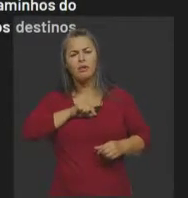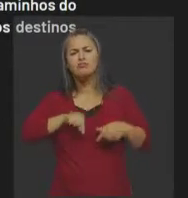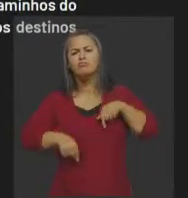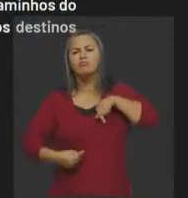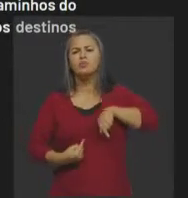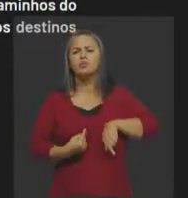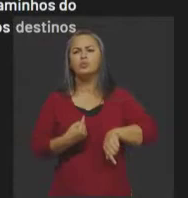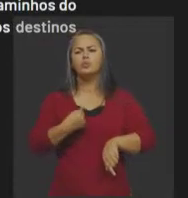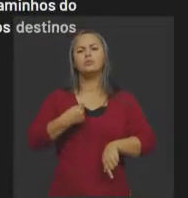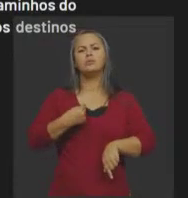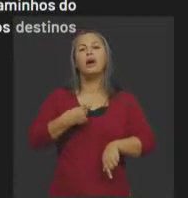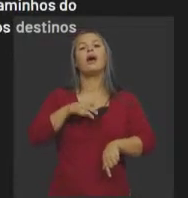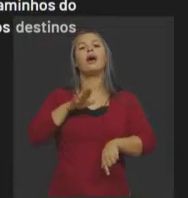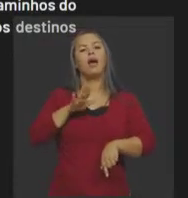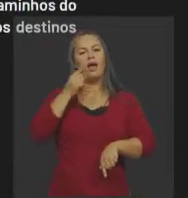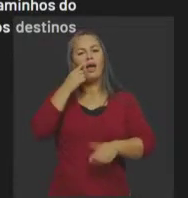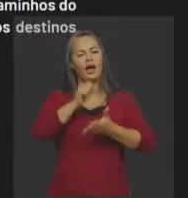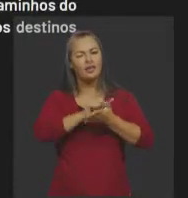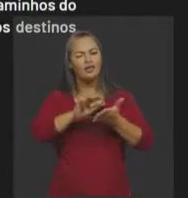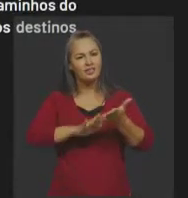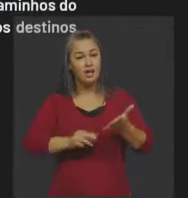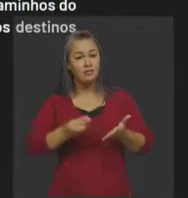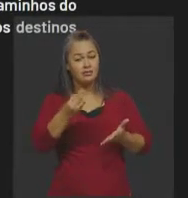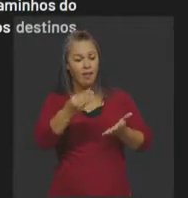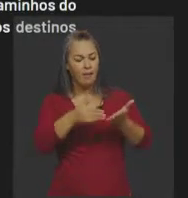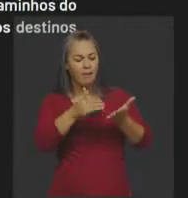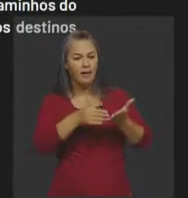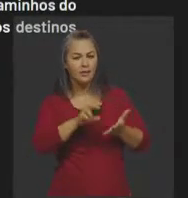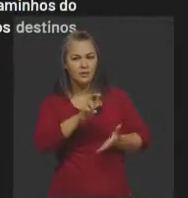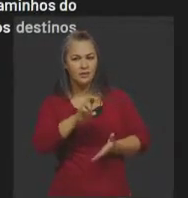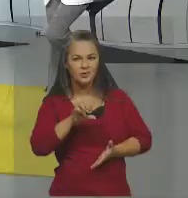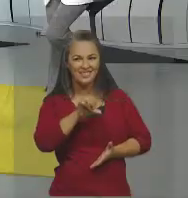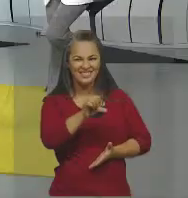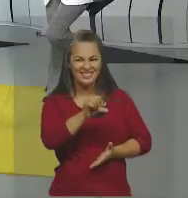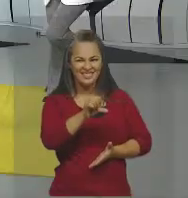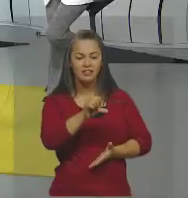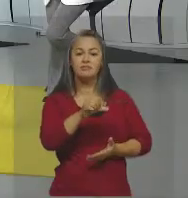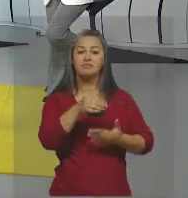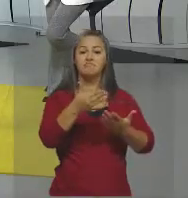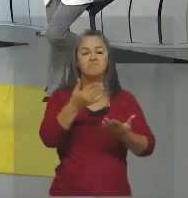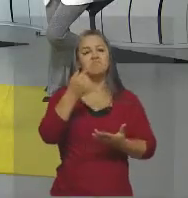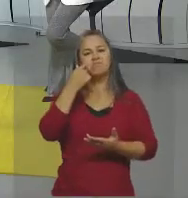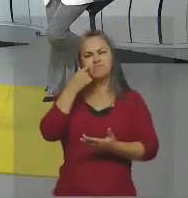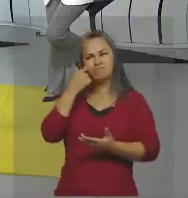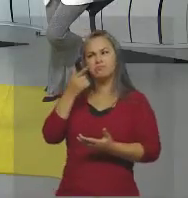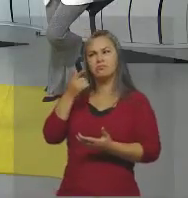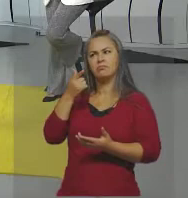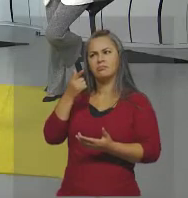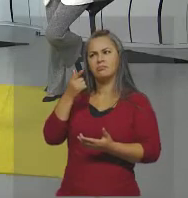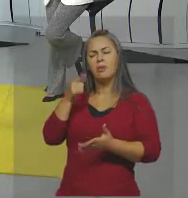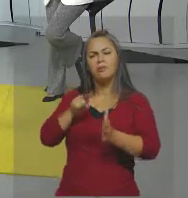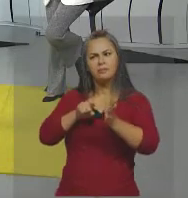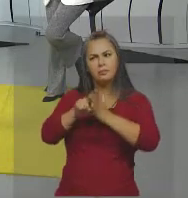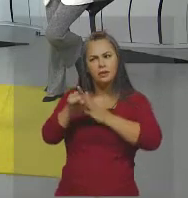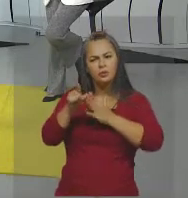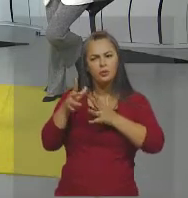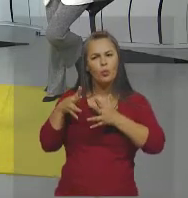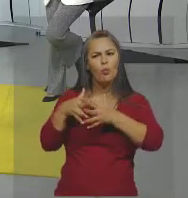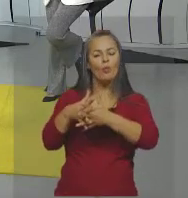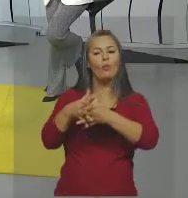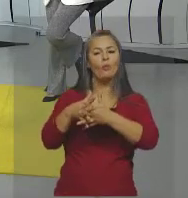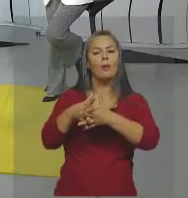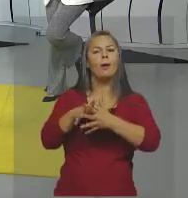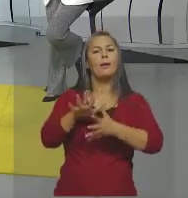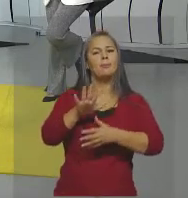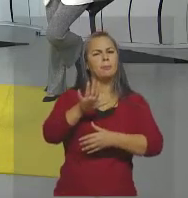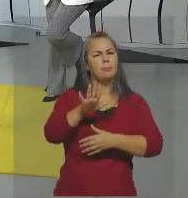atividade 3 da página 59 do PET. Obrigado, Bruna. Essa é uma questão um pouquinho complicada, a princípio na cabeça do aluno,